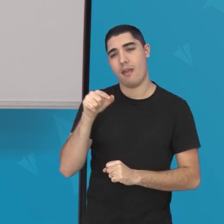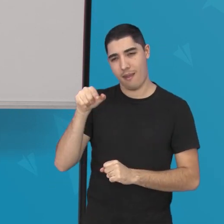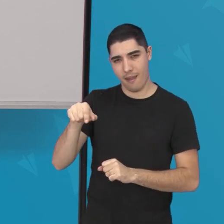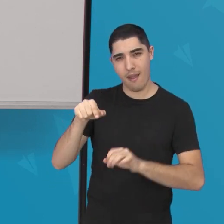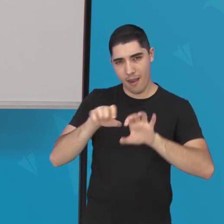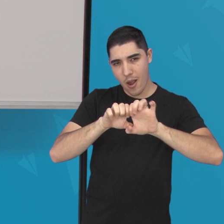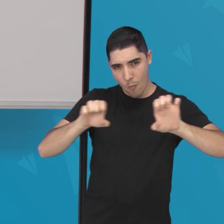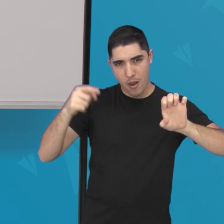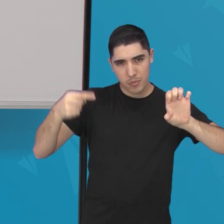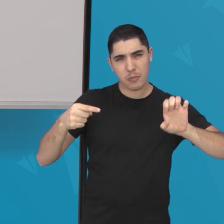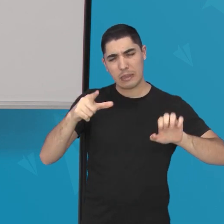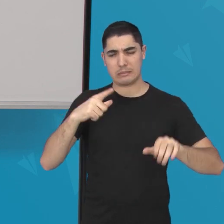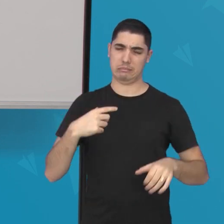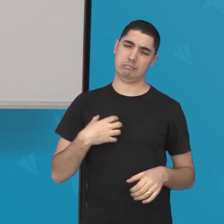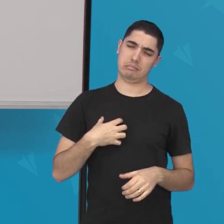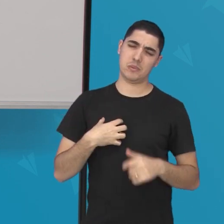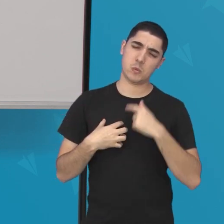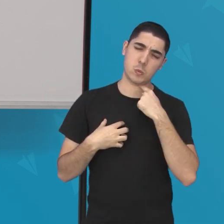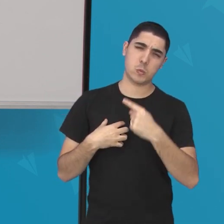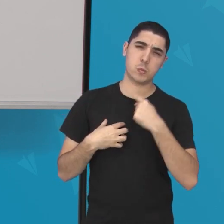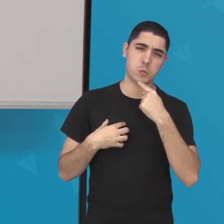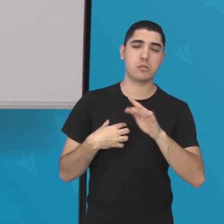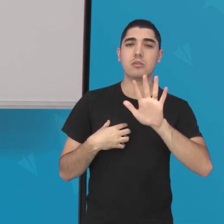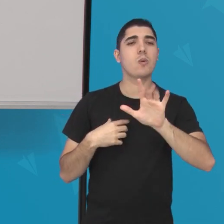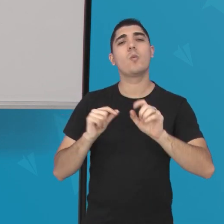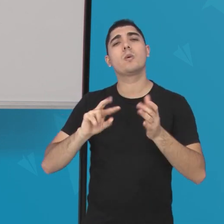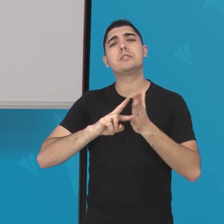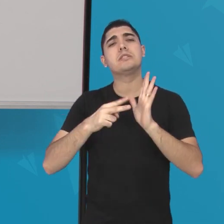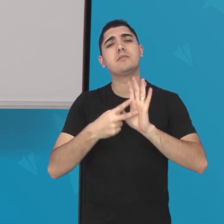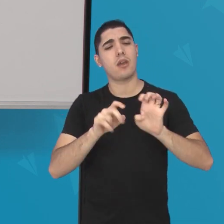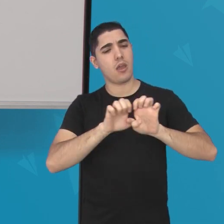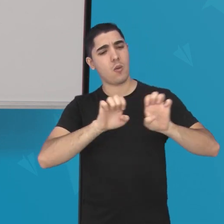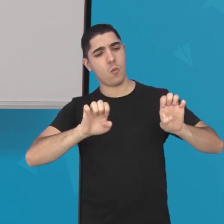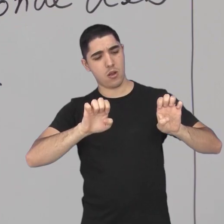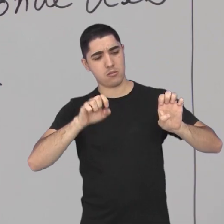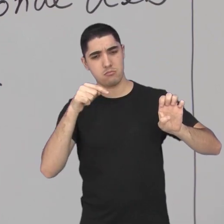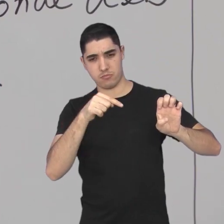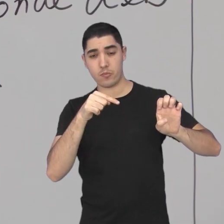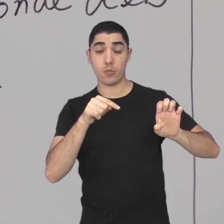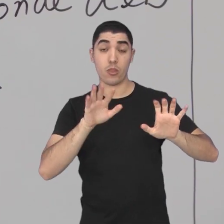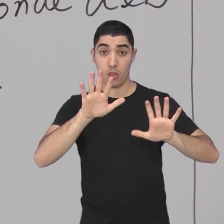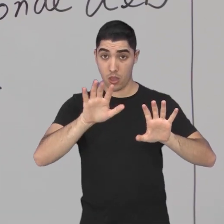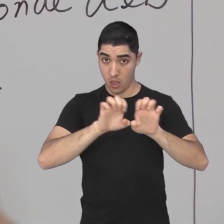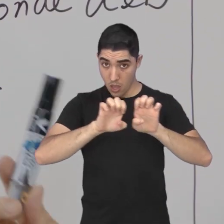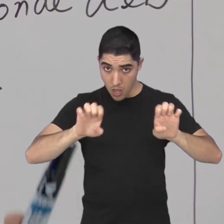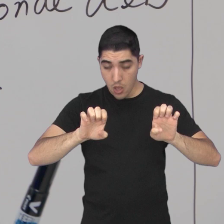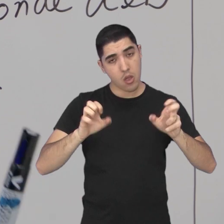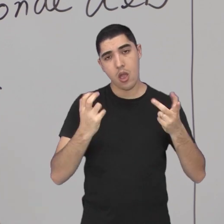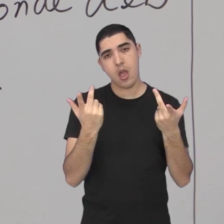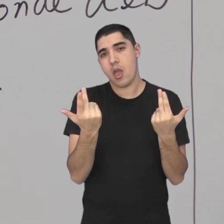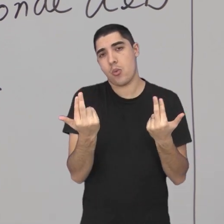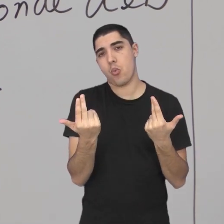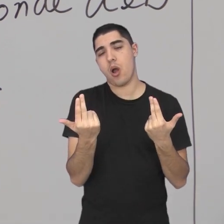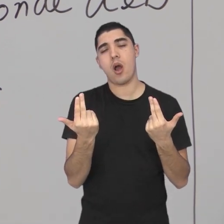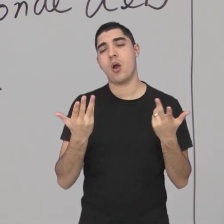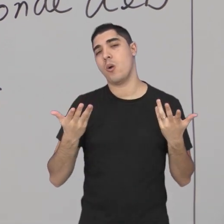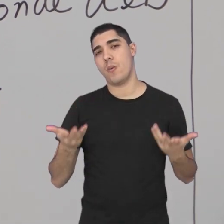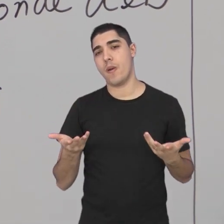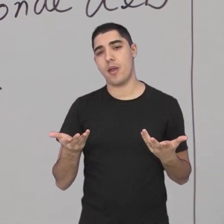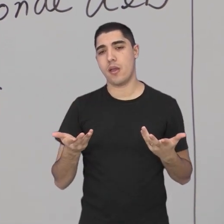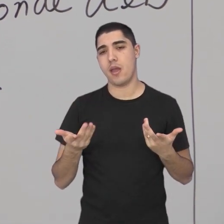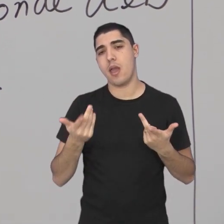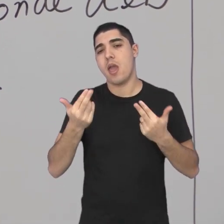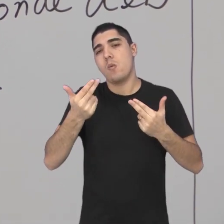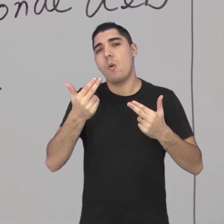agora deve ter ficado com algumas dúvidas. Por exemplo, o que é uma equação? Uma equação é uma coisa do tipo assim,